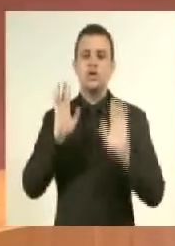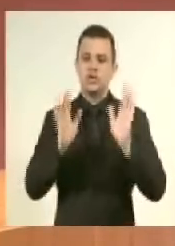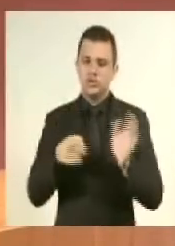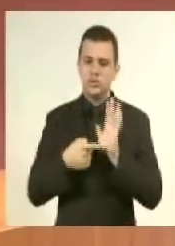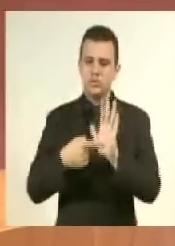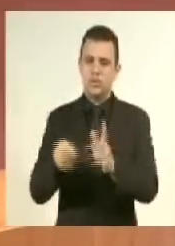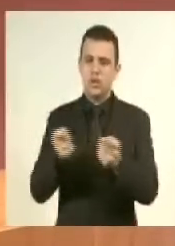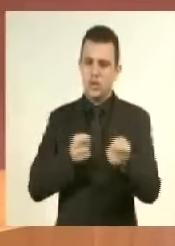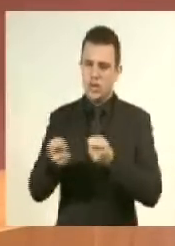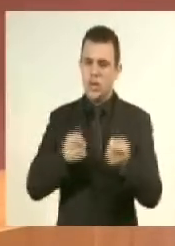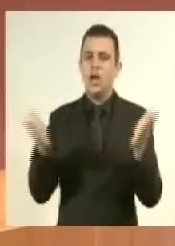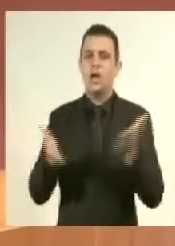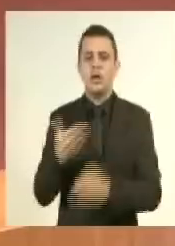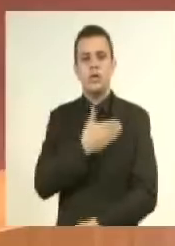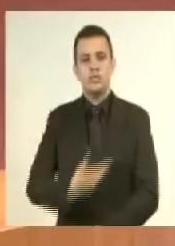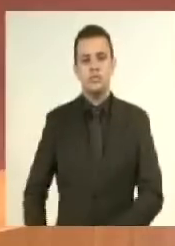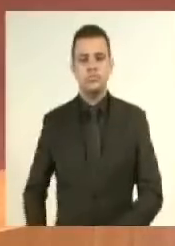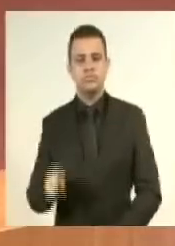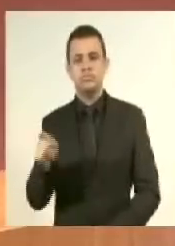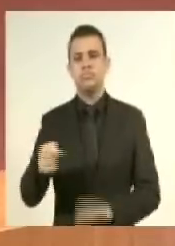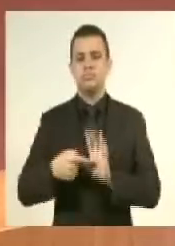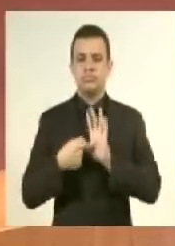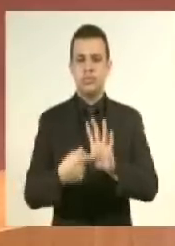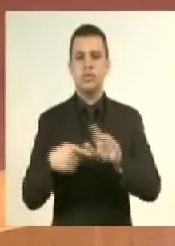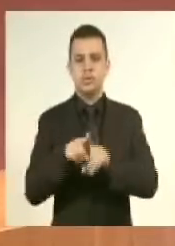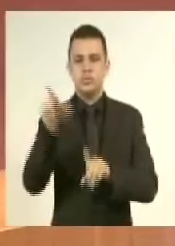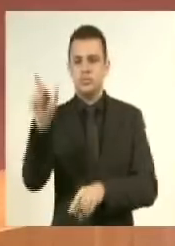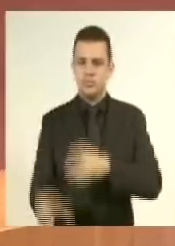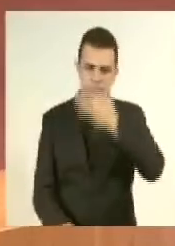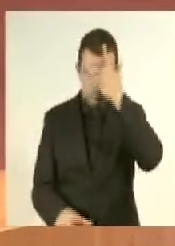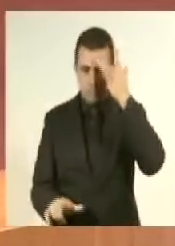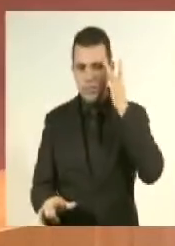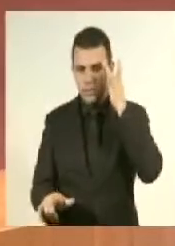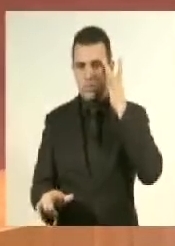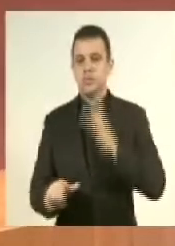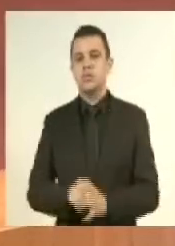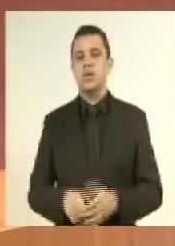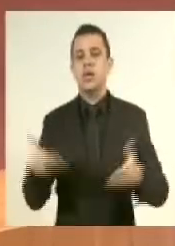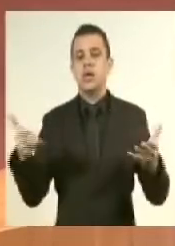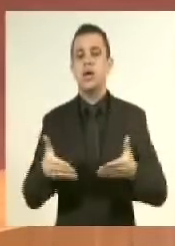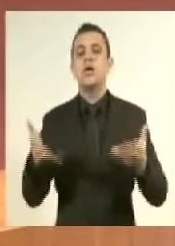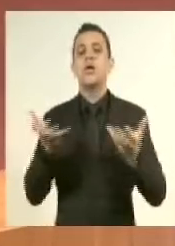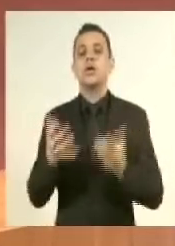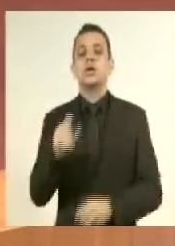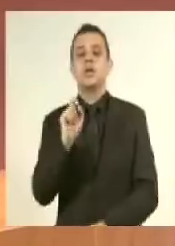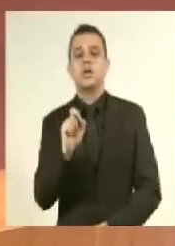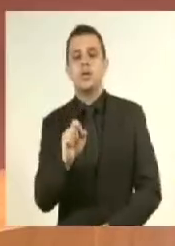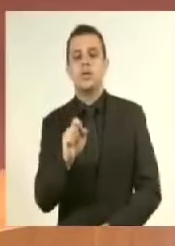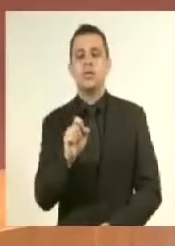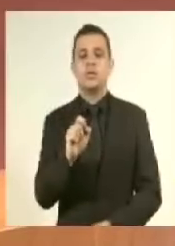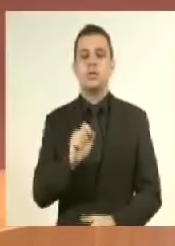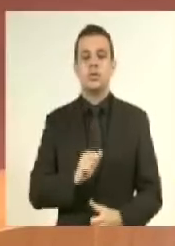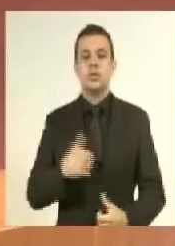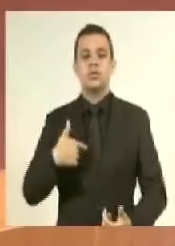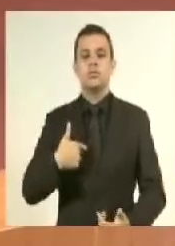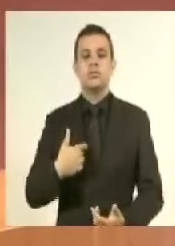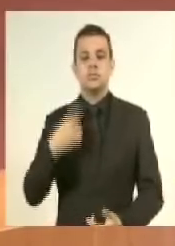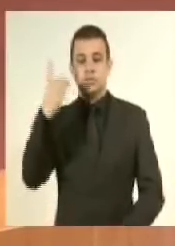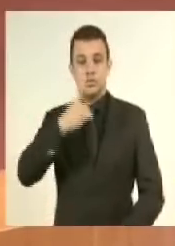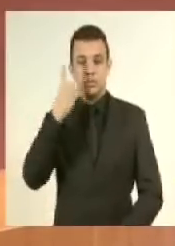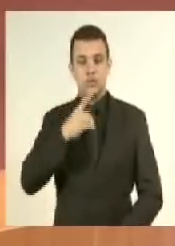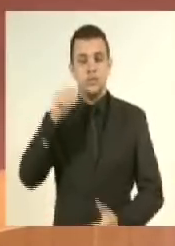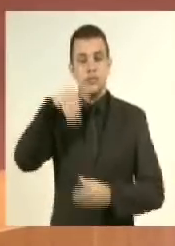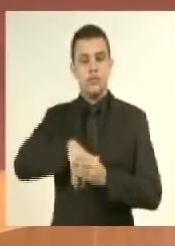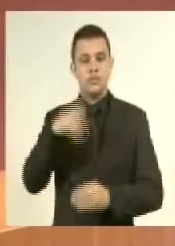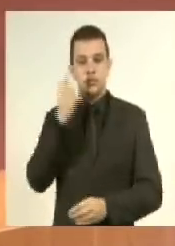administração e agora está mostrando isso como pessoa. Ou seja, agora ele quer tirar um mandato de uma deputada que foi